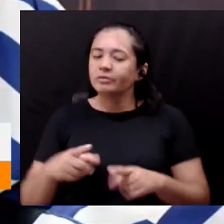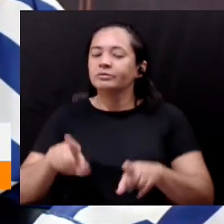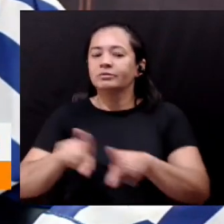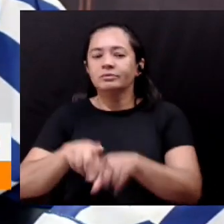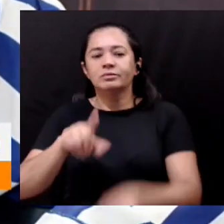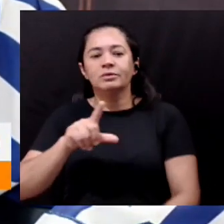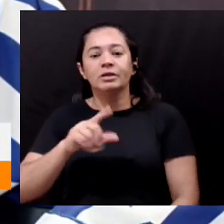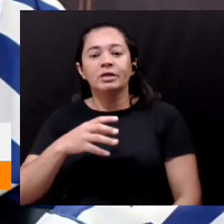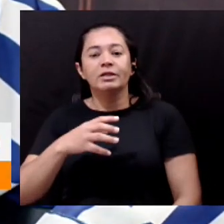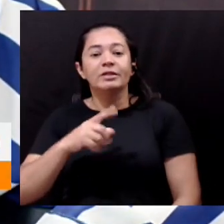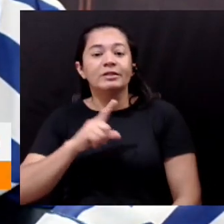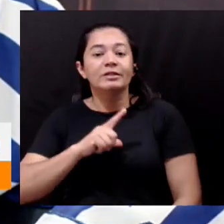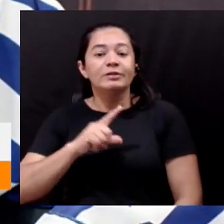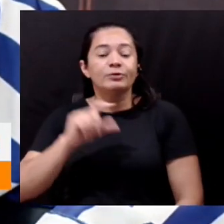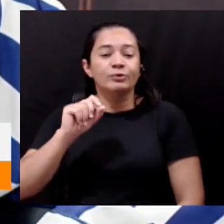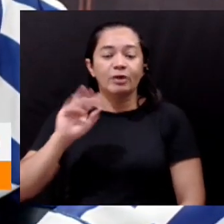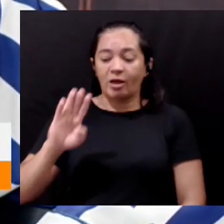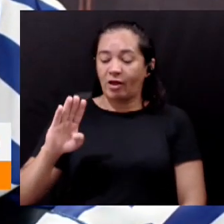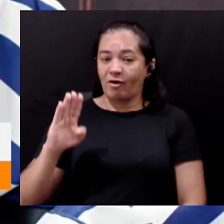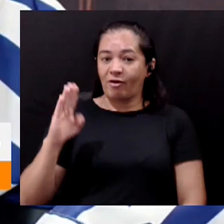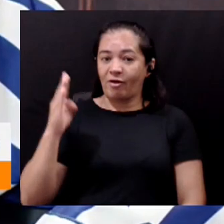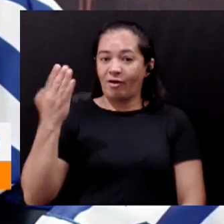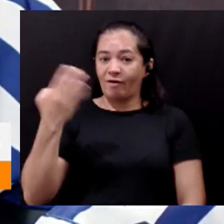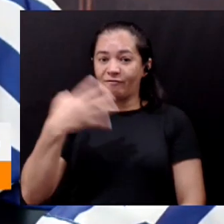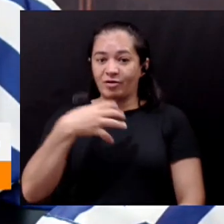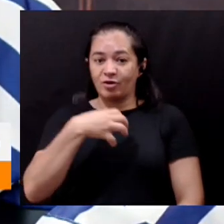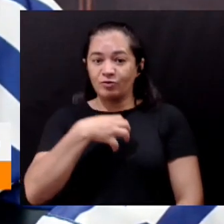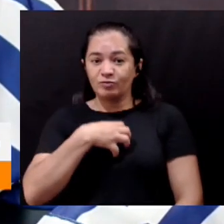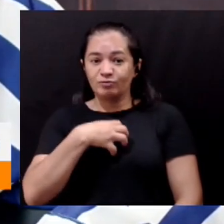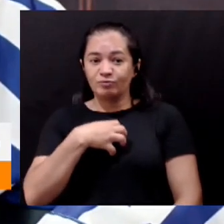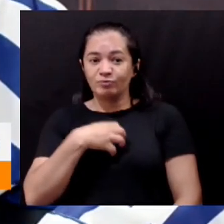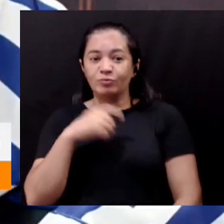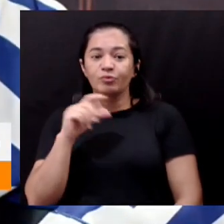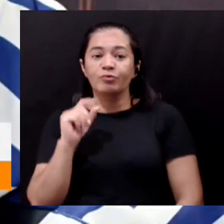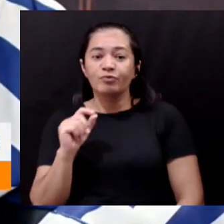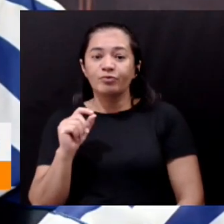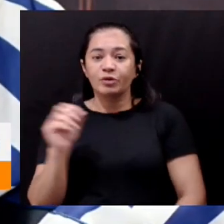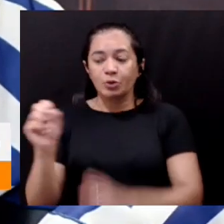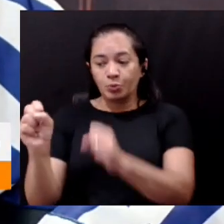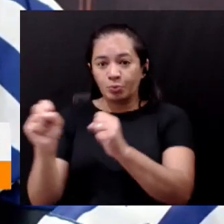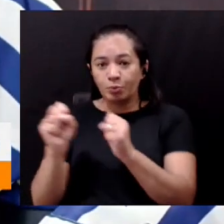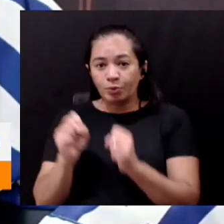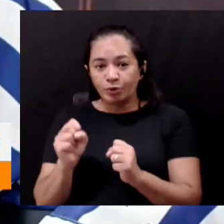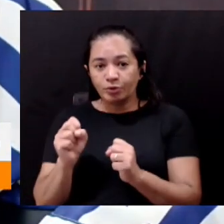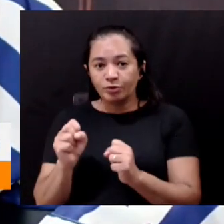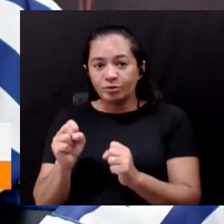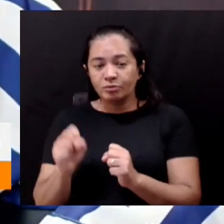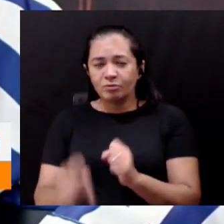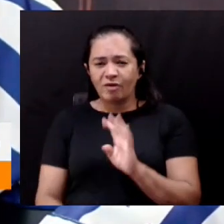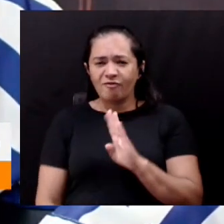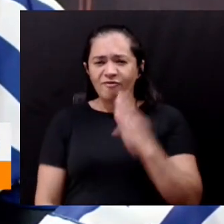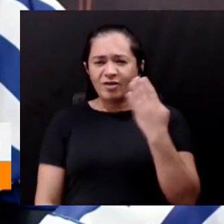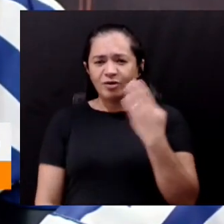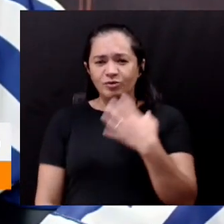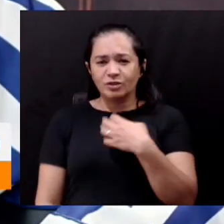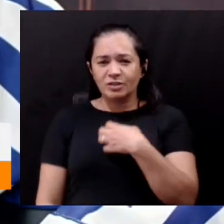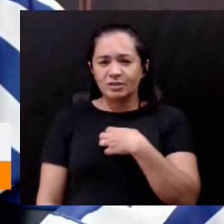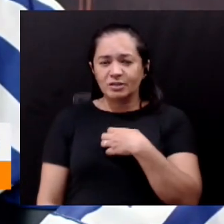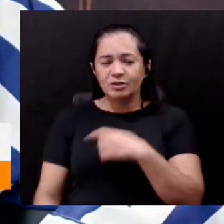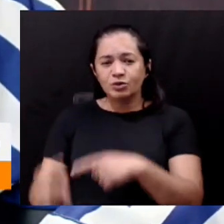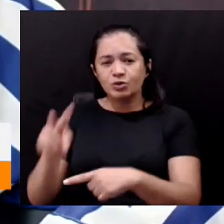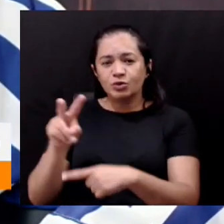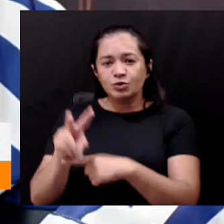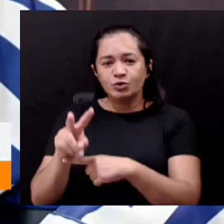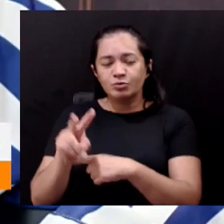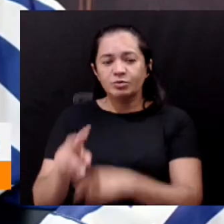eu digo falsa nos dois sentidos: é uma falsa sensação de poder, uma falsa sensação de proteção, porque hoje a gente já